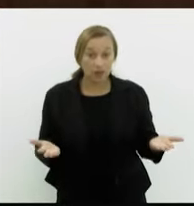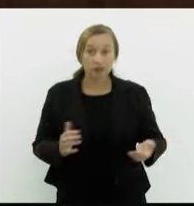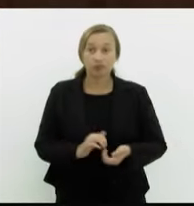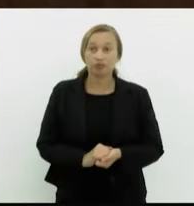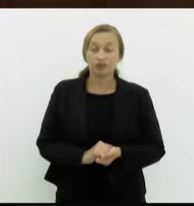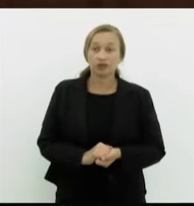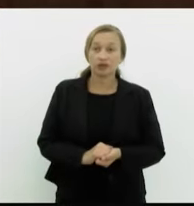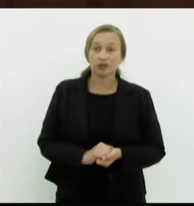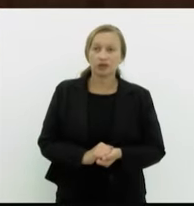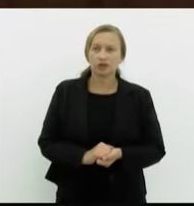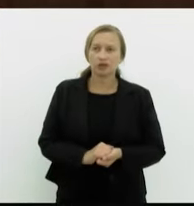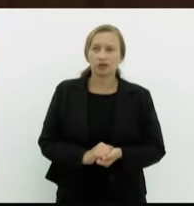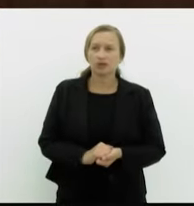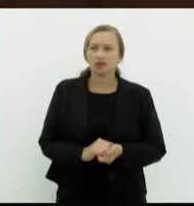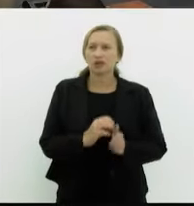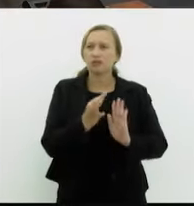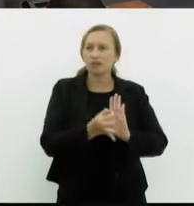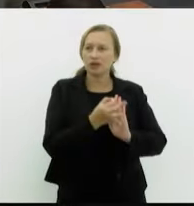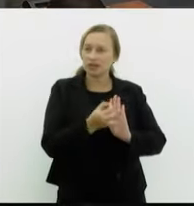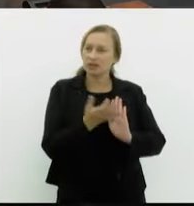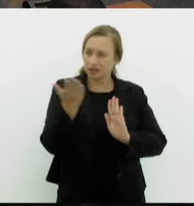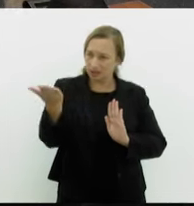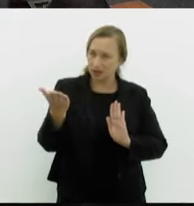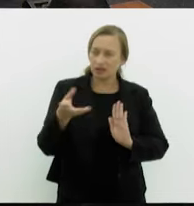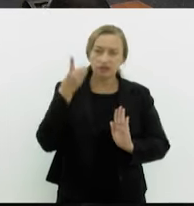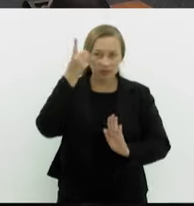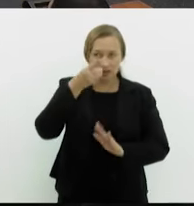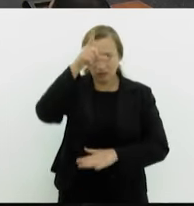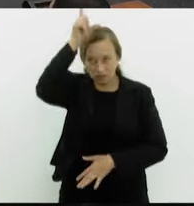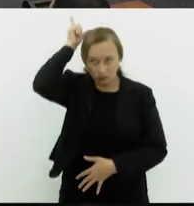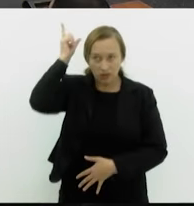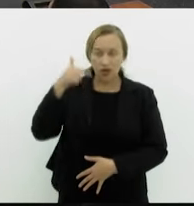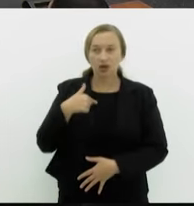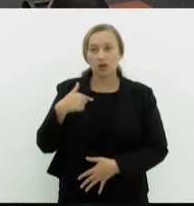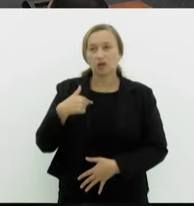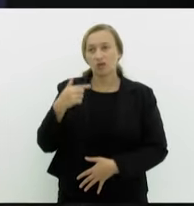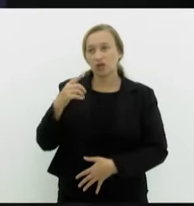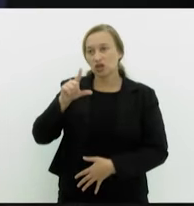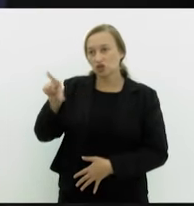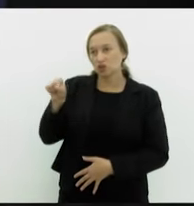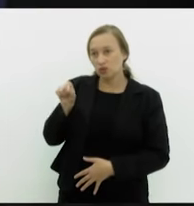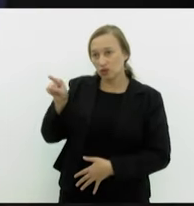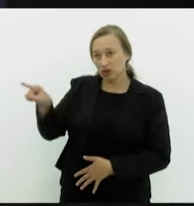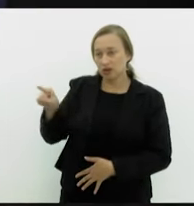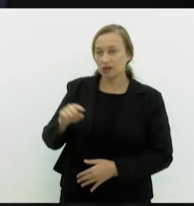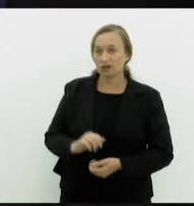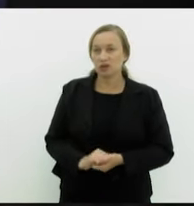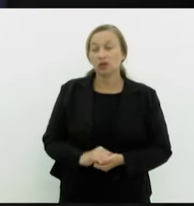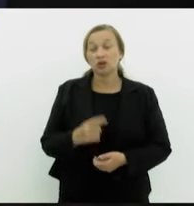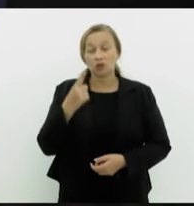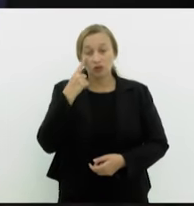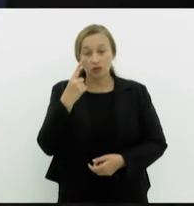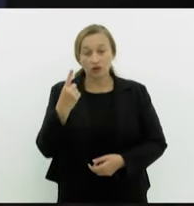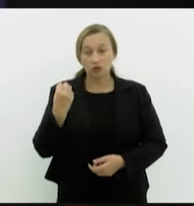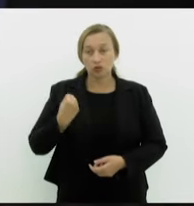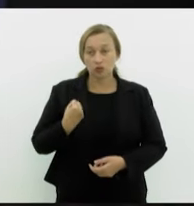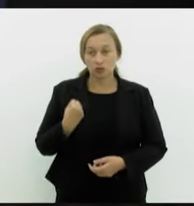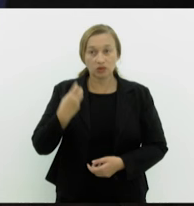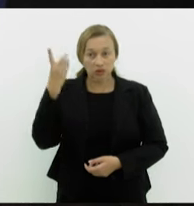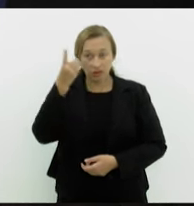Vossa Excelência não quer dar o parecer, deputado Luiz Paulo? Eu prefiro que... É porque nós estamos com coro baixo aqui,